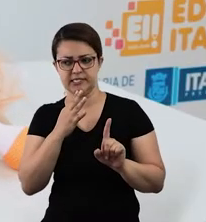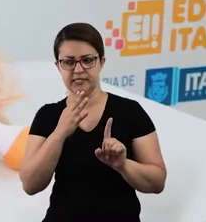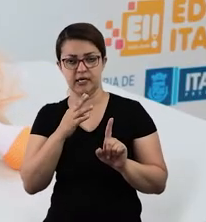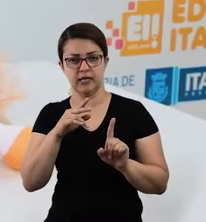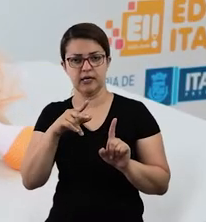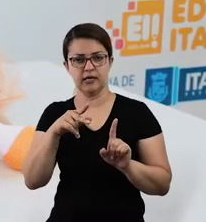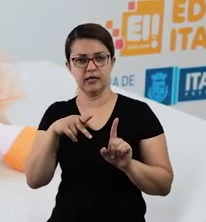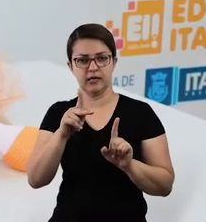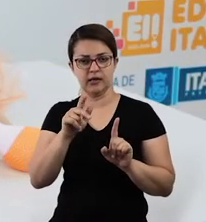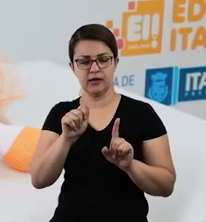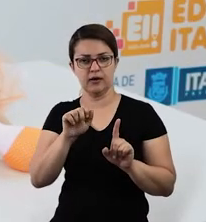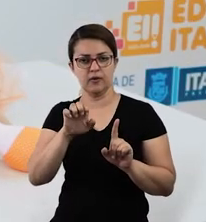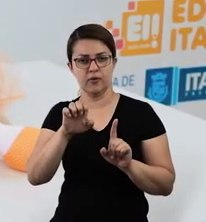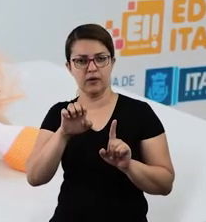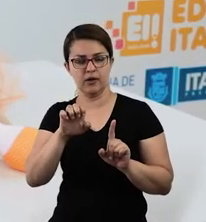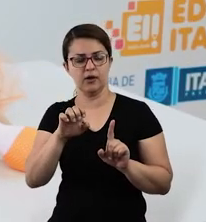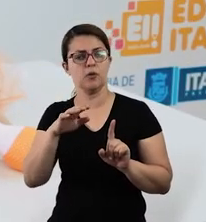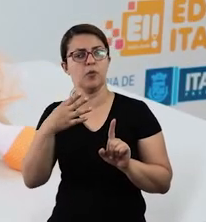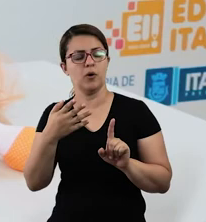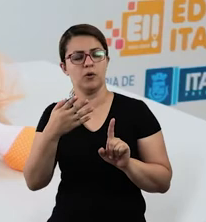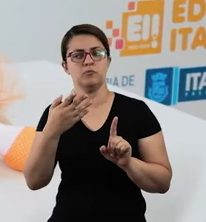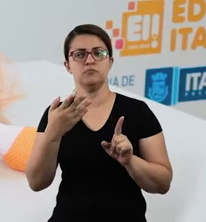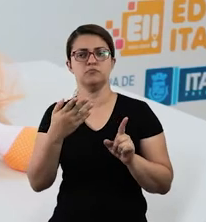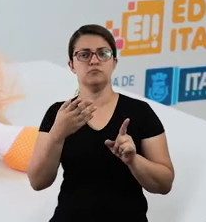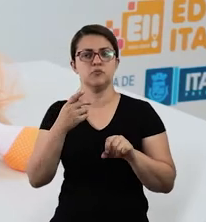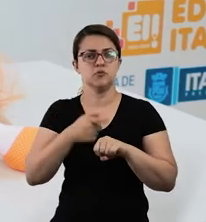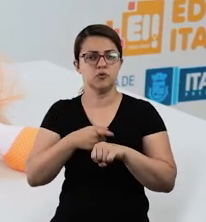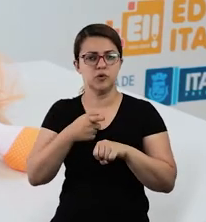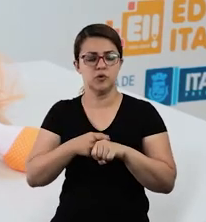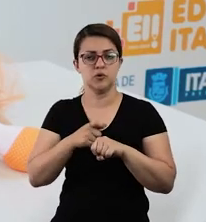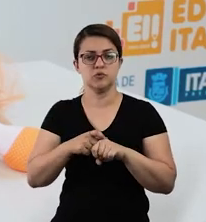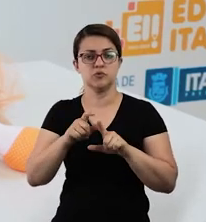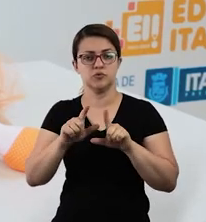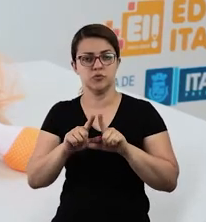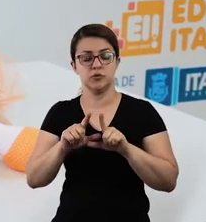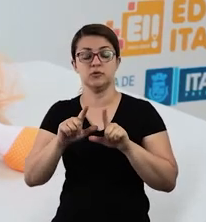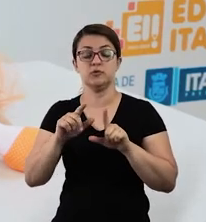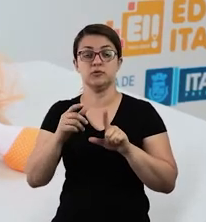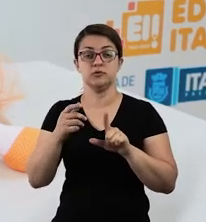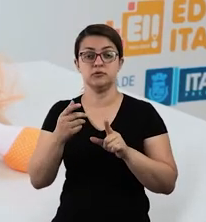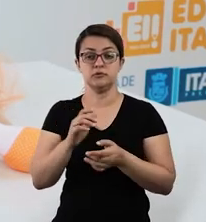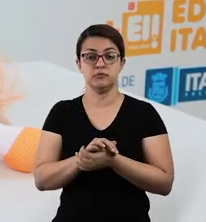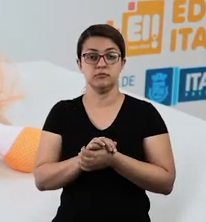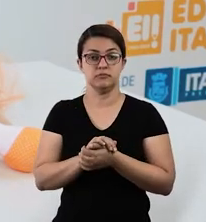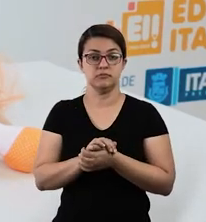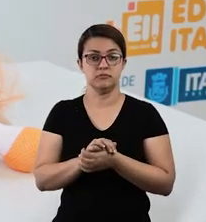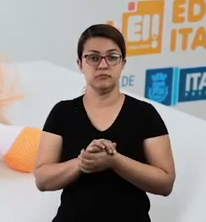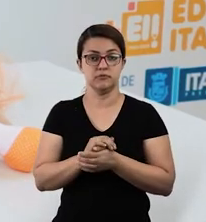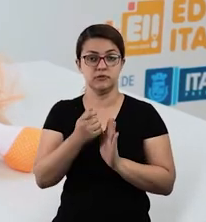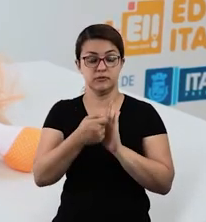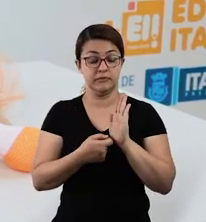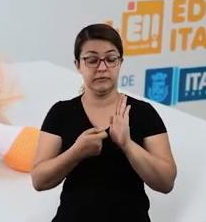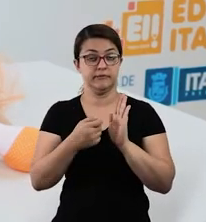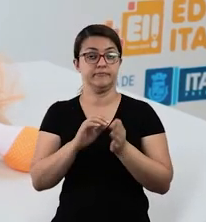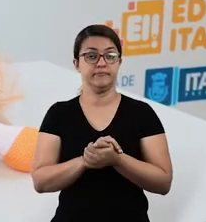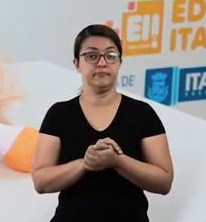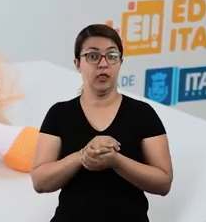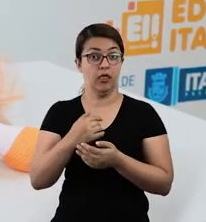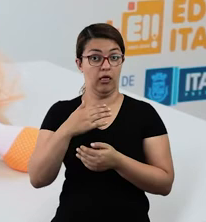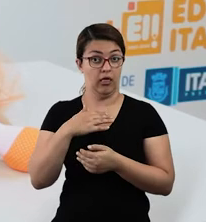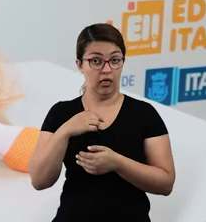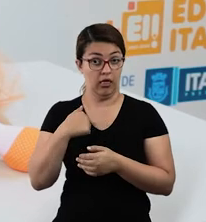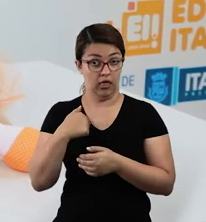vai ajudar o Cauê a descobrir qual que é o sólido geométrico dessa charada aqui. Então vamos ler. Sou uma